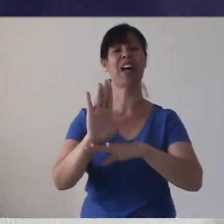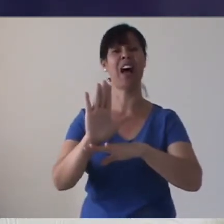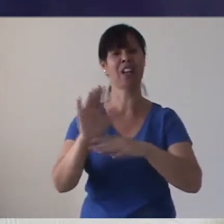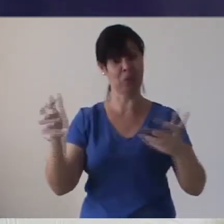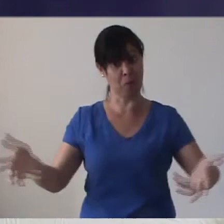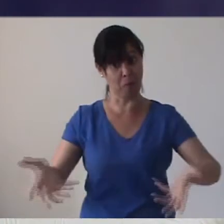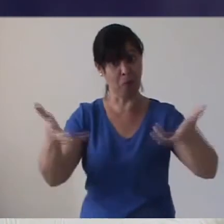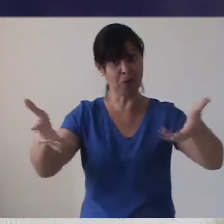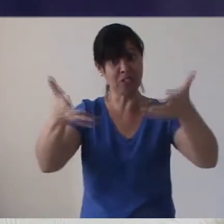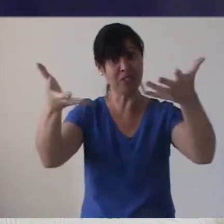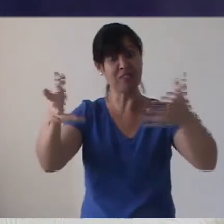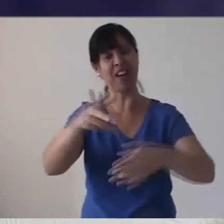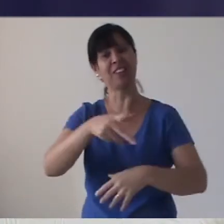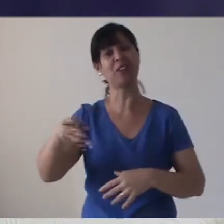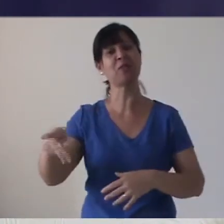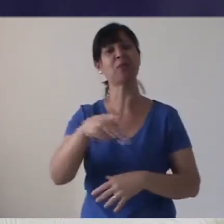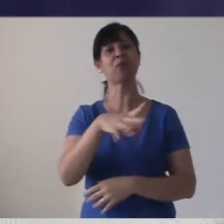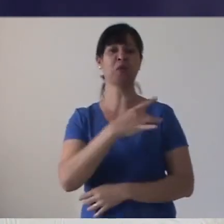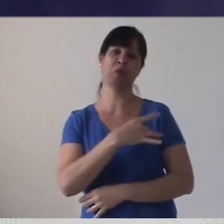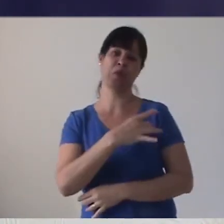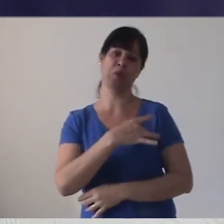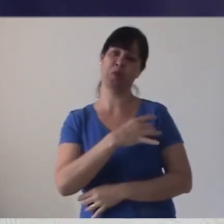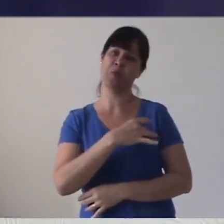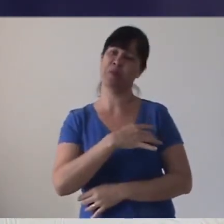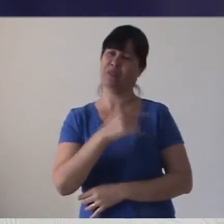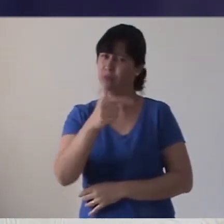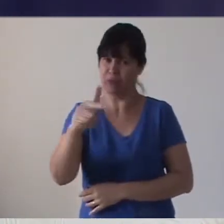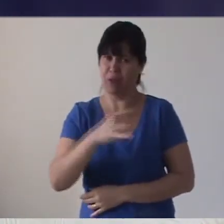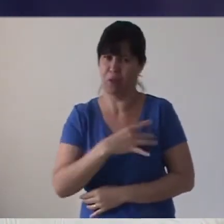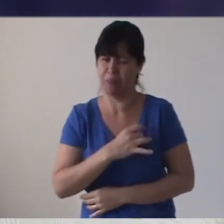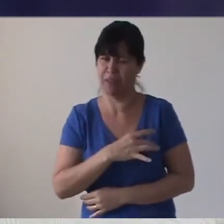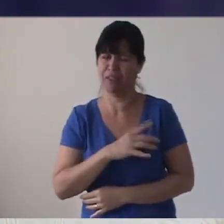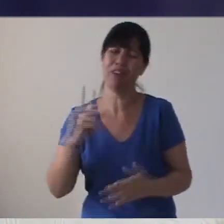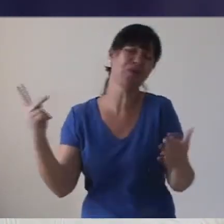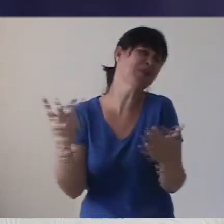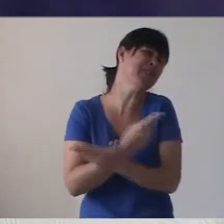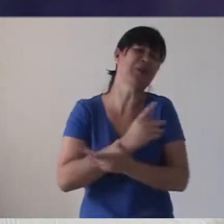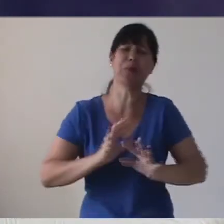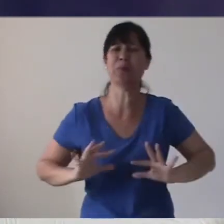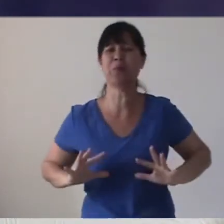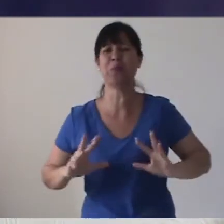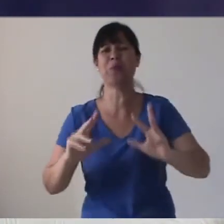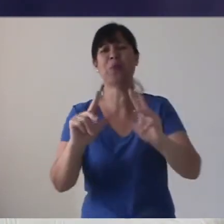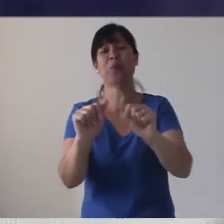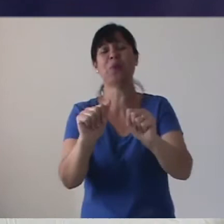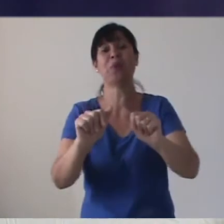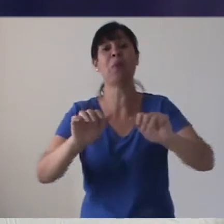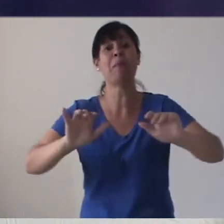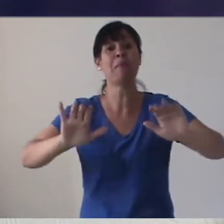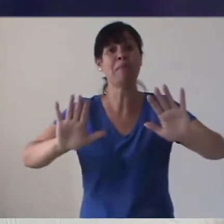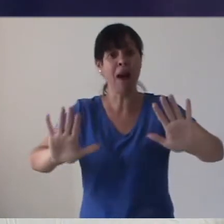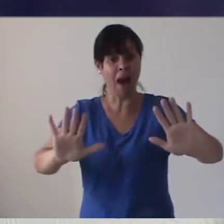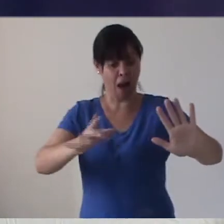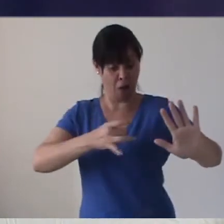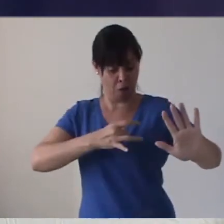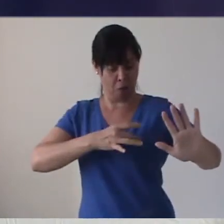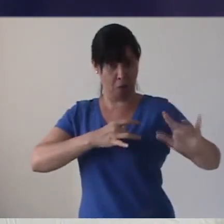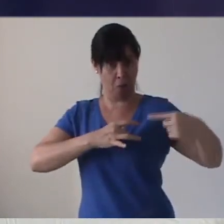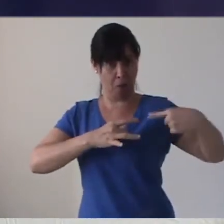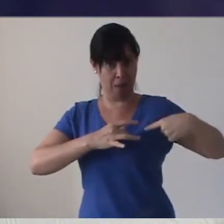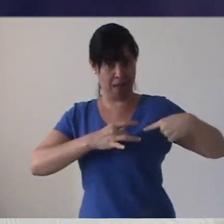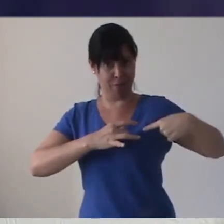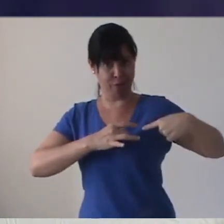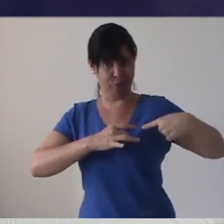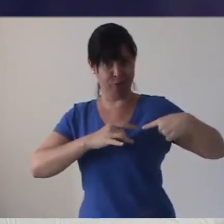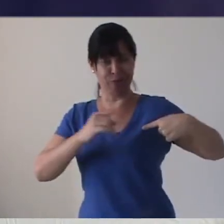ajudado, motivado aos professores que estão com medo, não tenha medo, isso vai acontecer com todo mundo, mas o medo